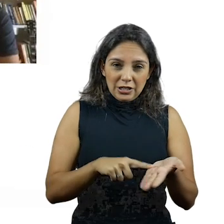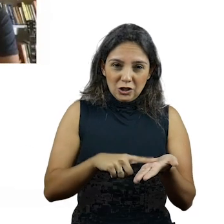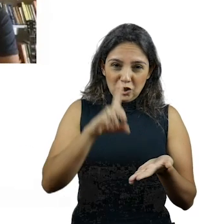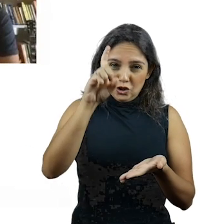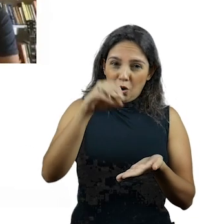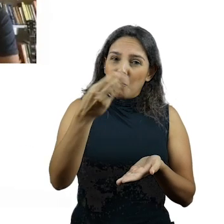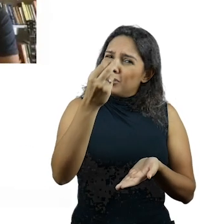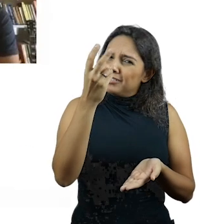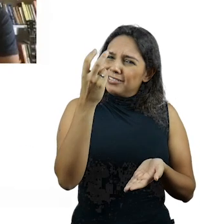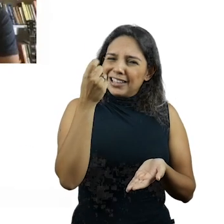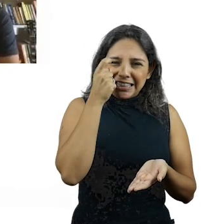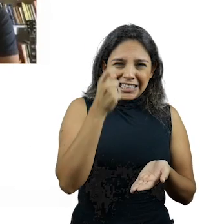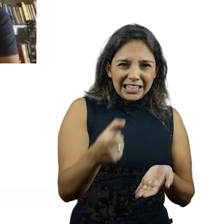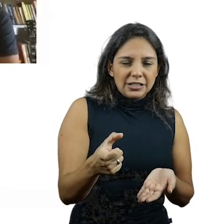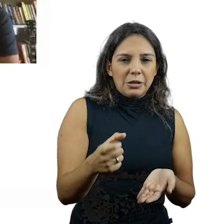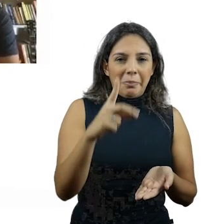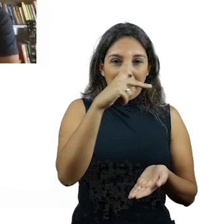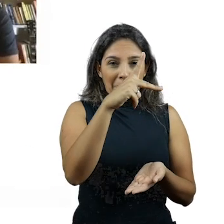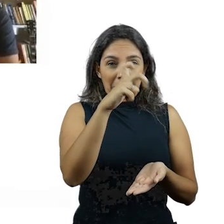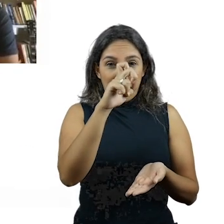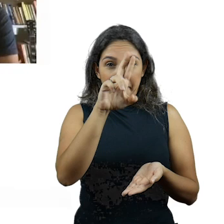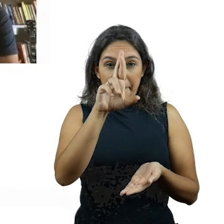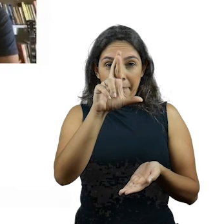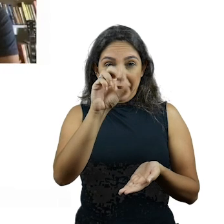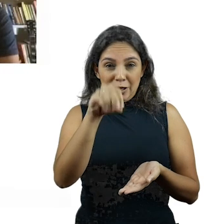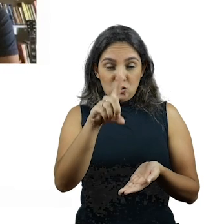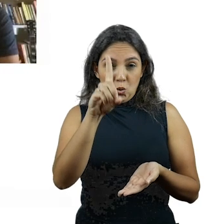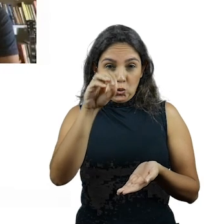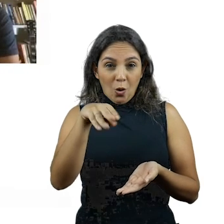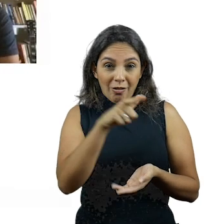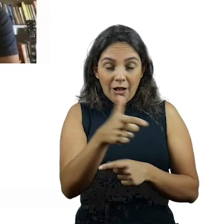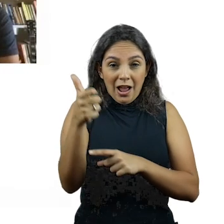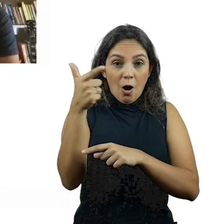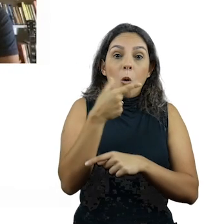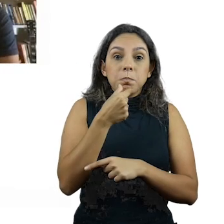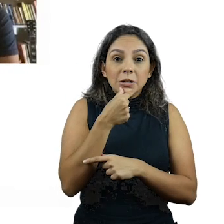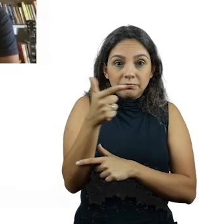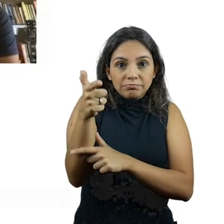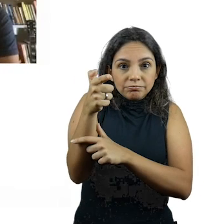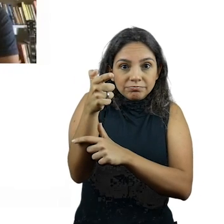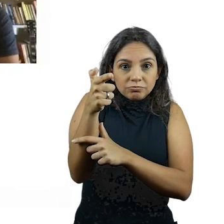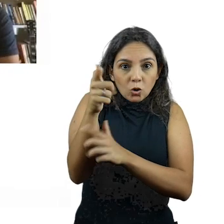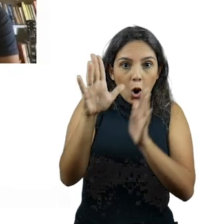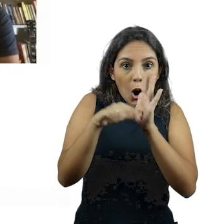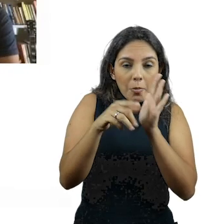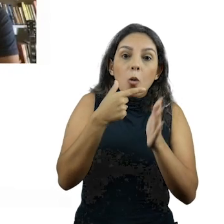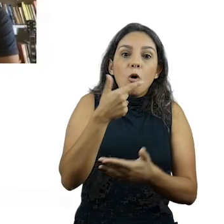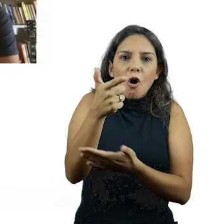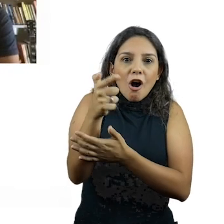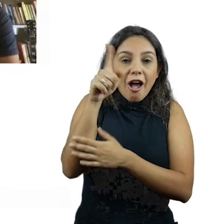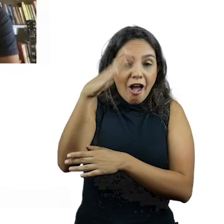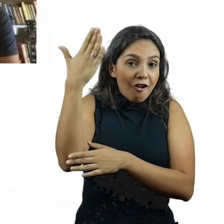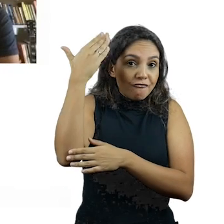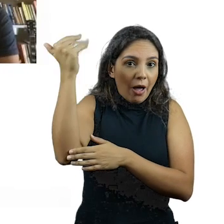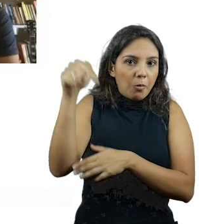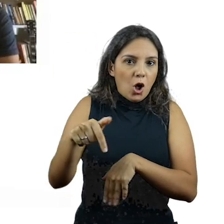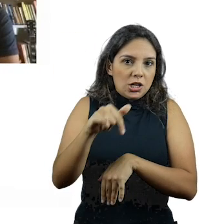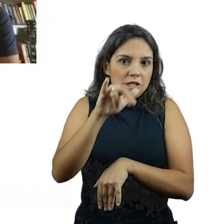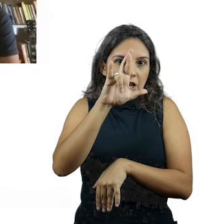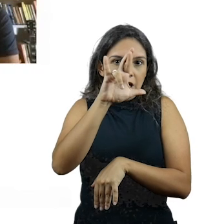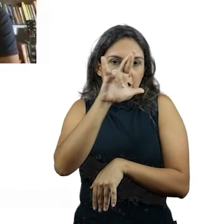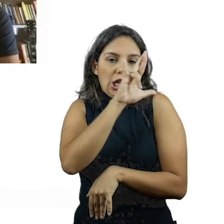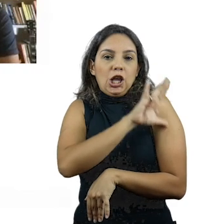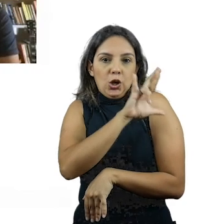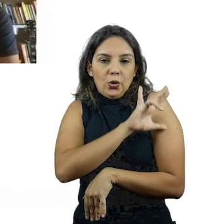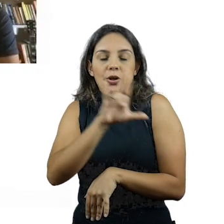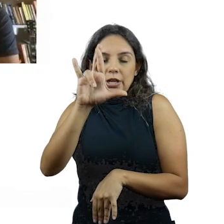interessante. O Pedro Dom foi um assaltante de residências que foi muito famoso aqui no Rio de Janeiro no início dos